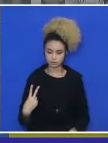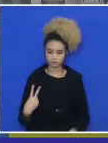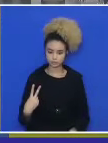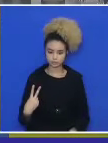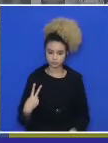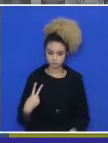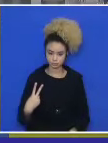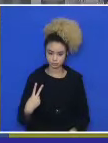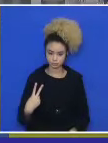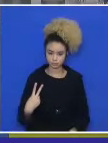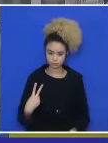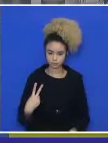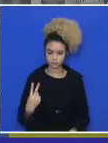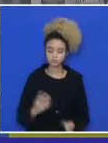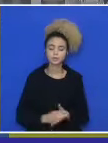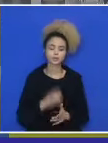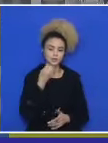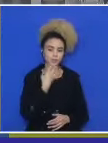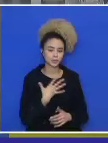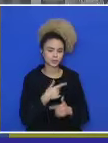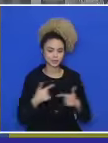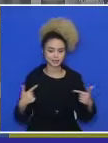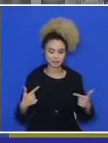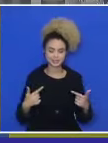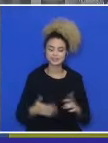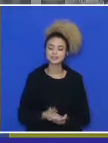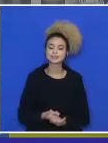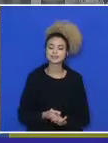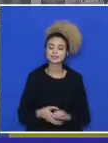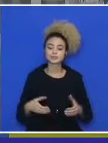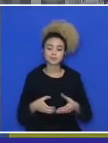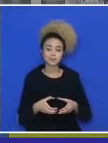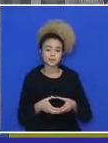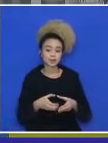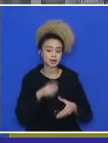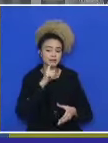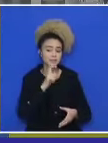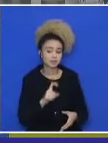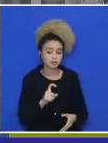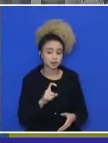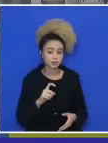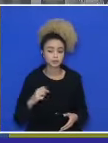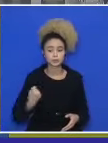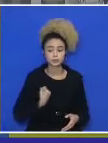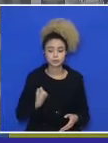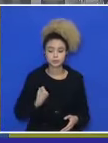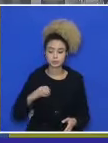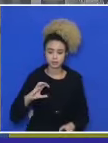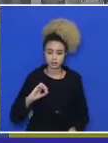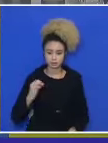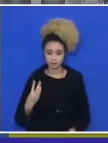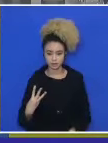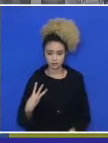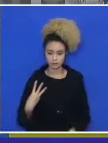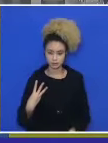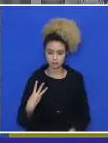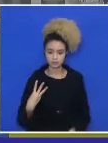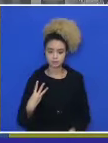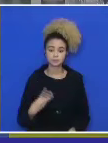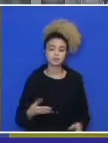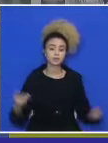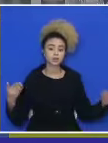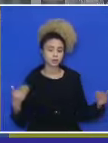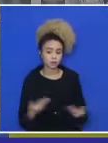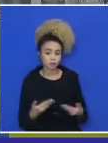72. Boa sorte. Bola verde, número 03. Verde, 03.